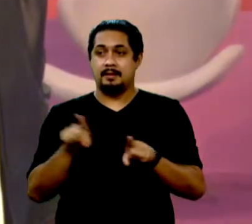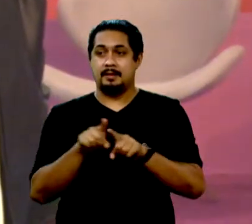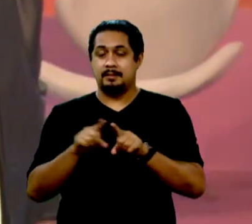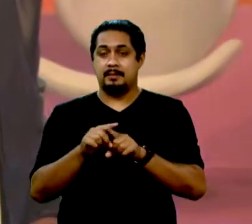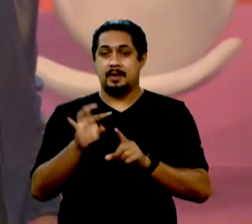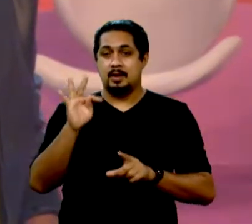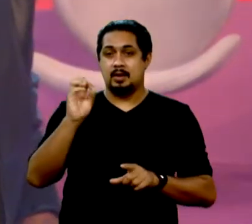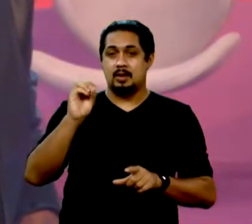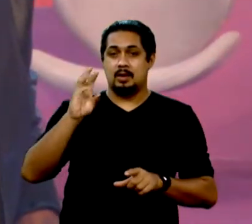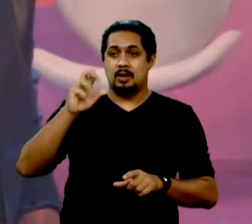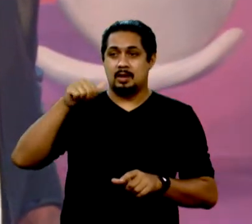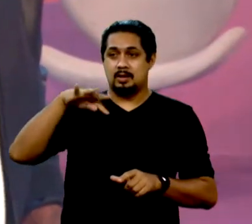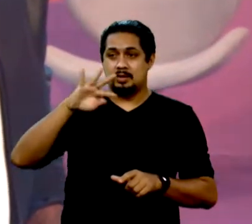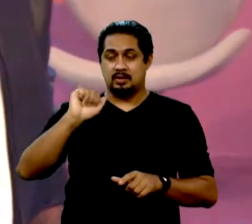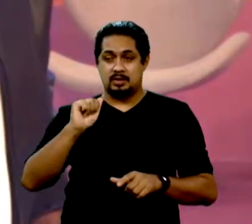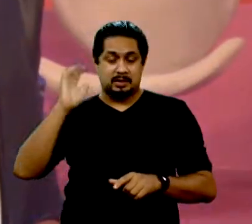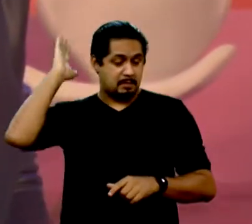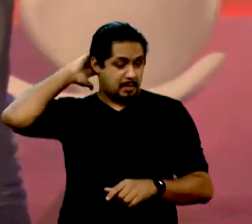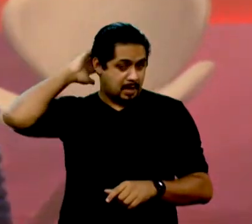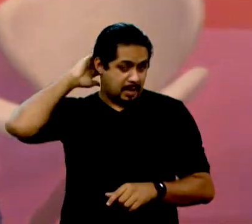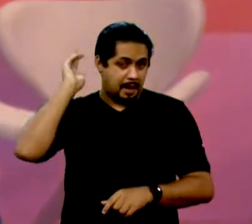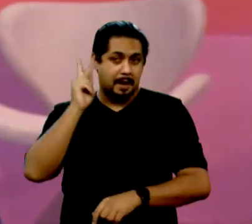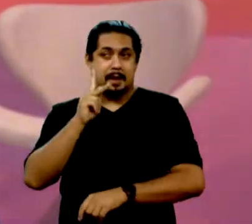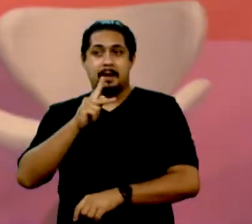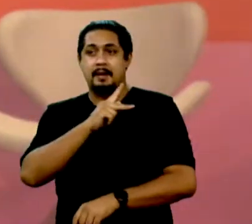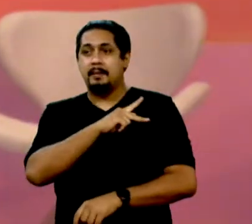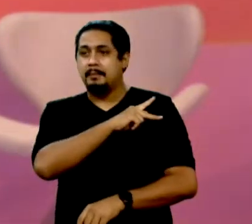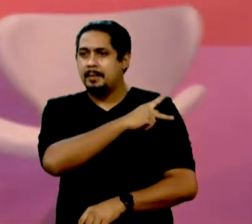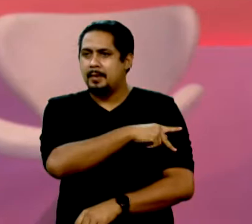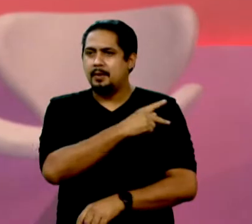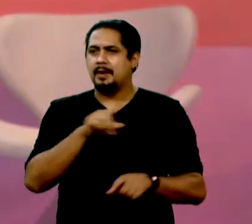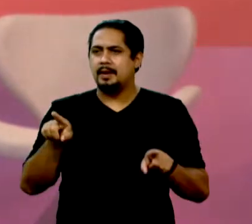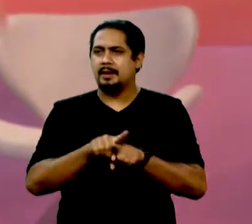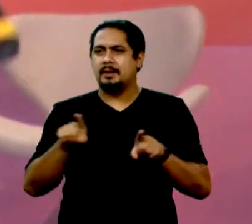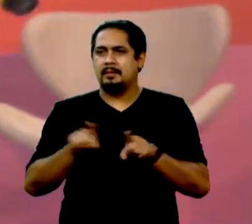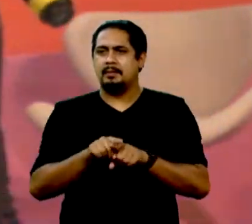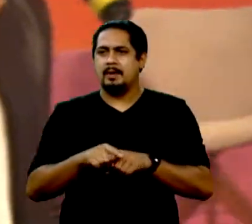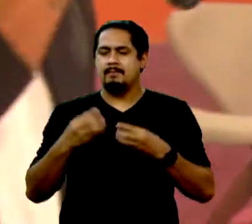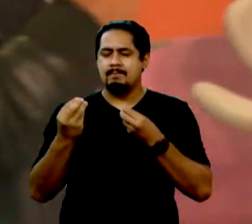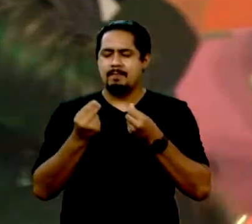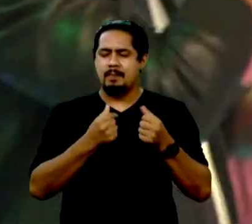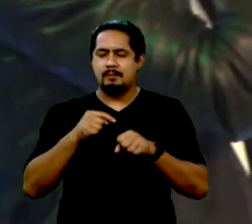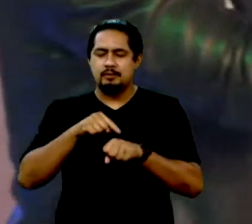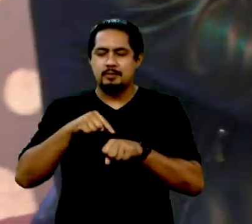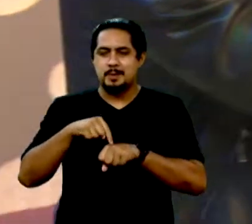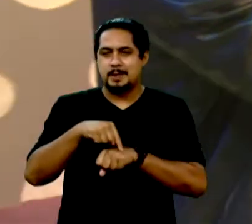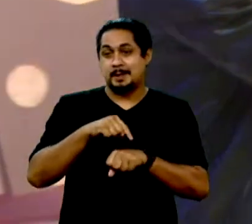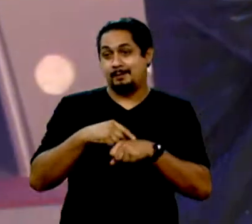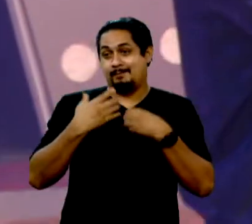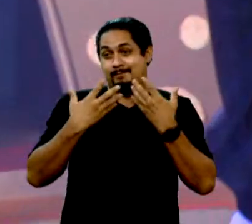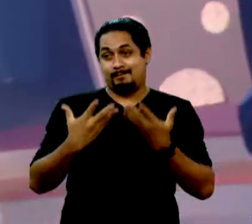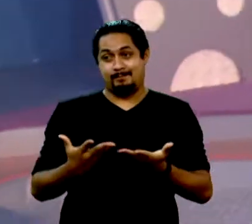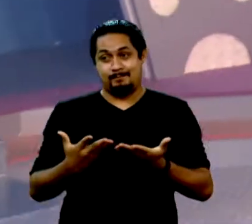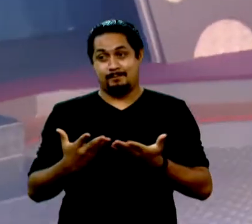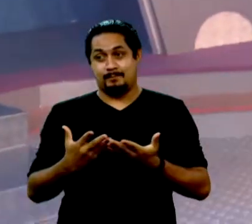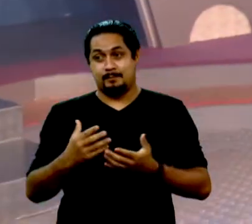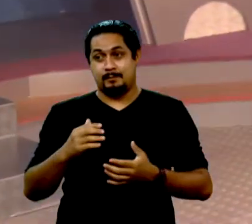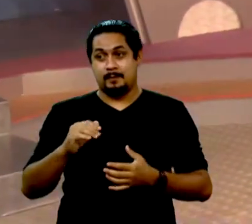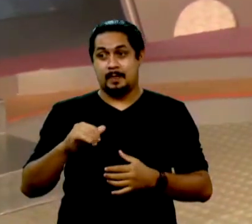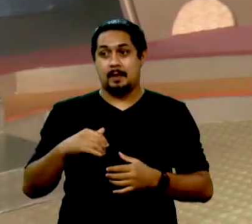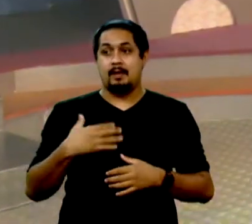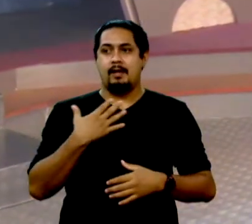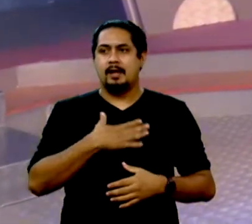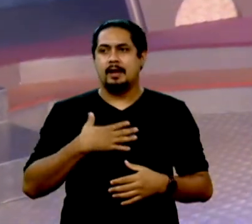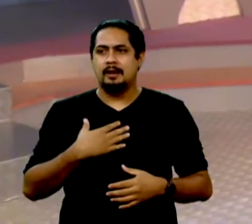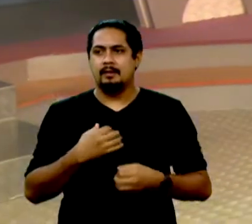Piauí, para todo o Brasil, com esse sabor de moranguinho. Sabor de moranguinho. De Michael Wesley. Querido, então,